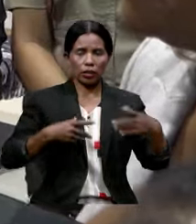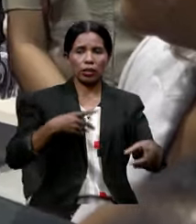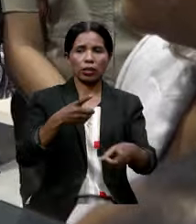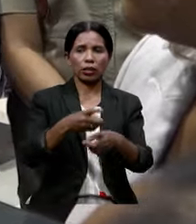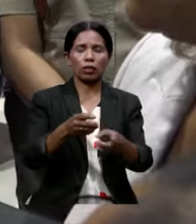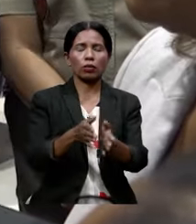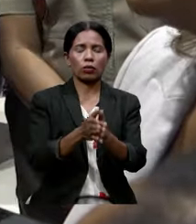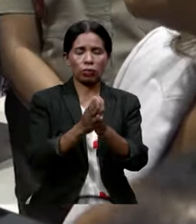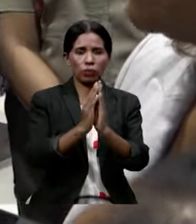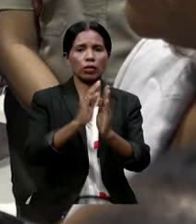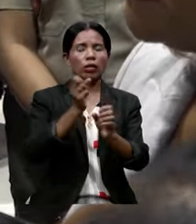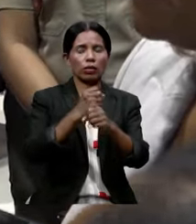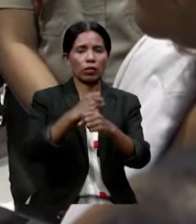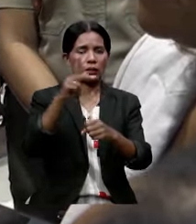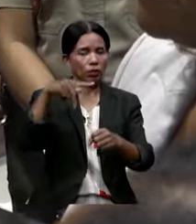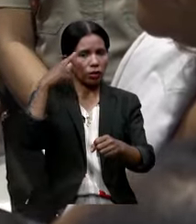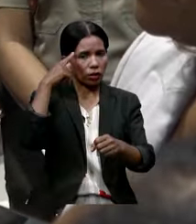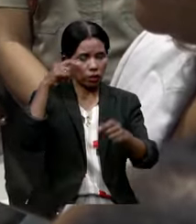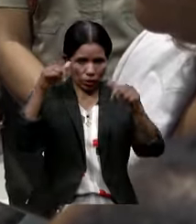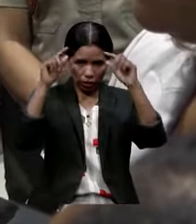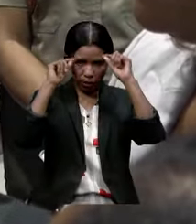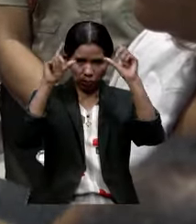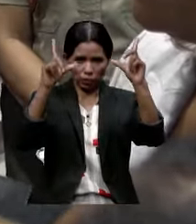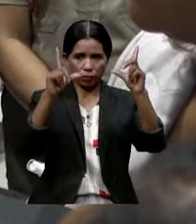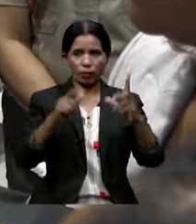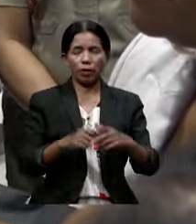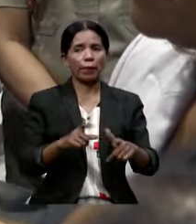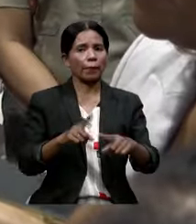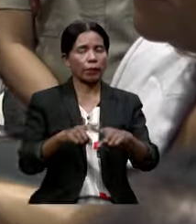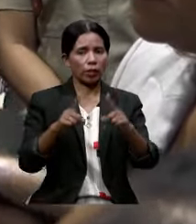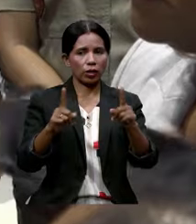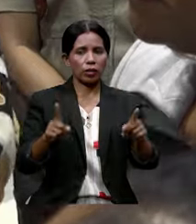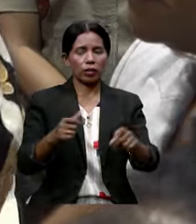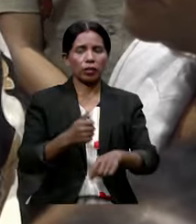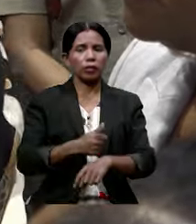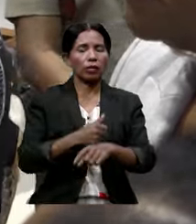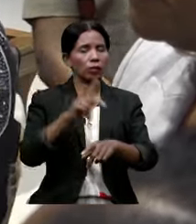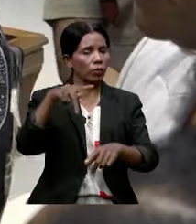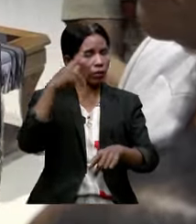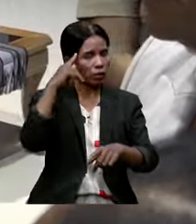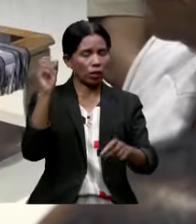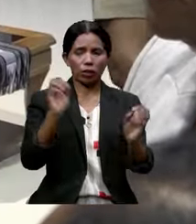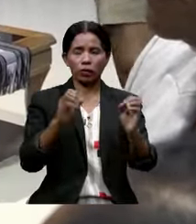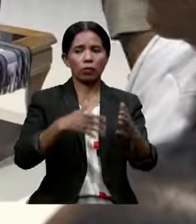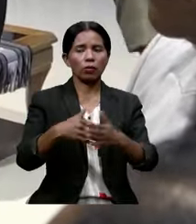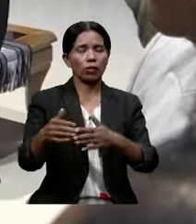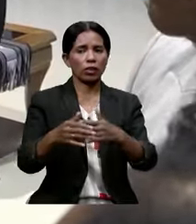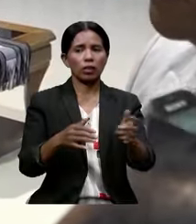asilo político e a Timor. Mas veio o asilo político lá de Arbiro. Ora,